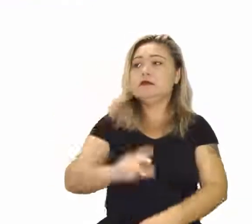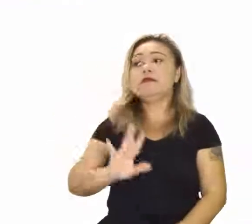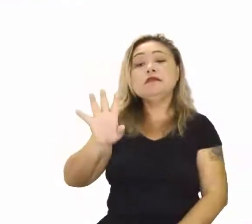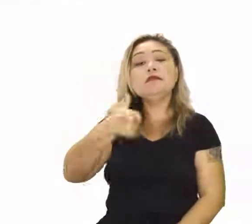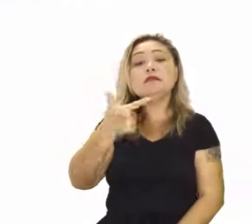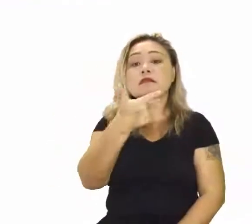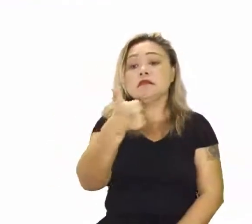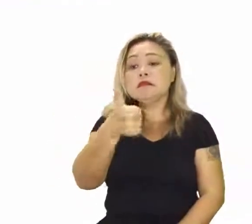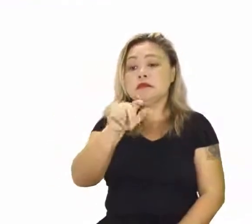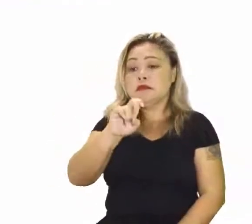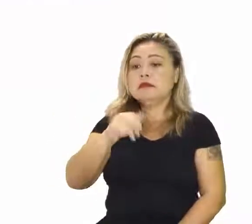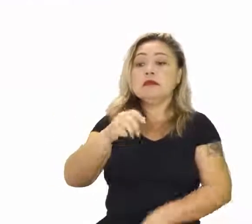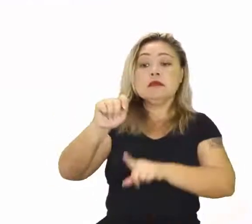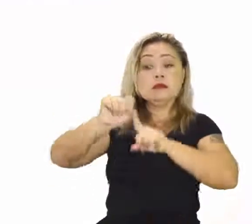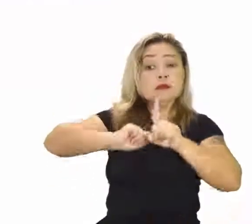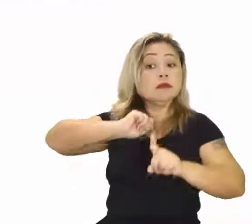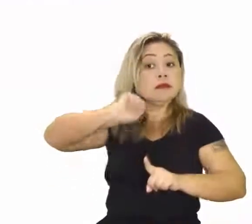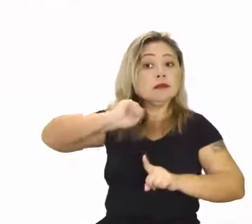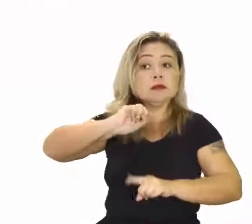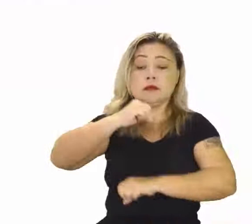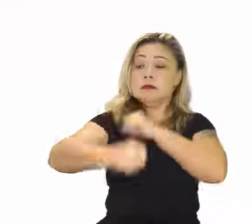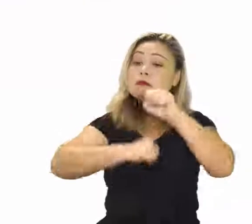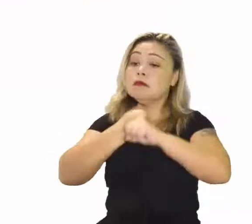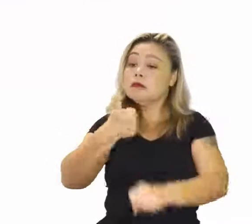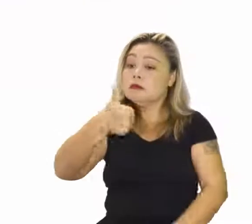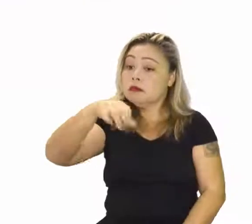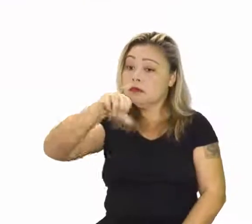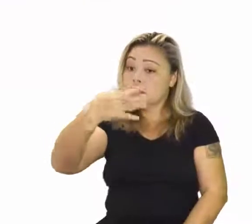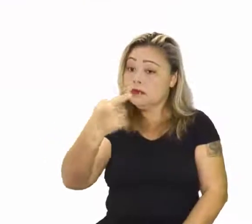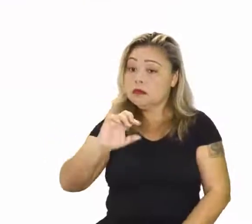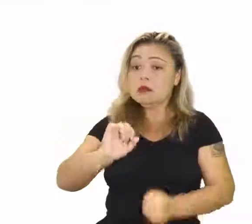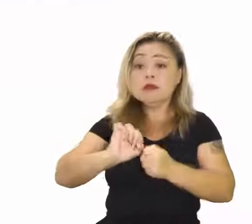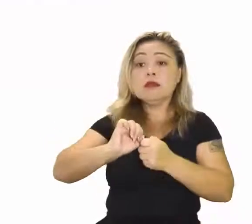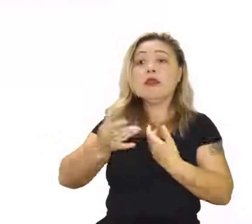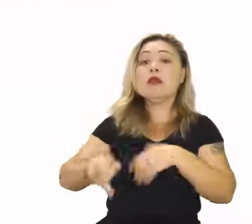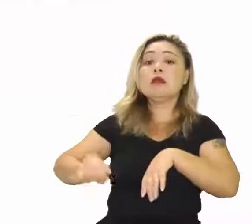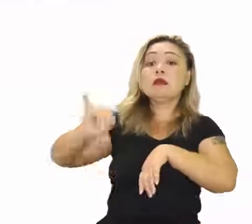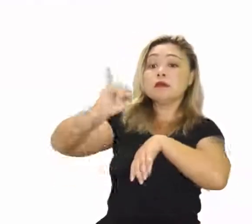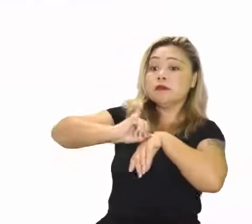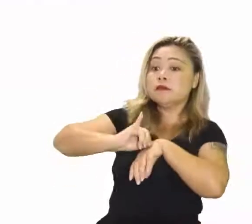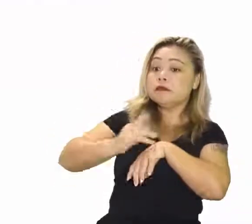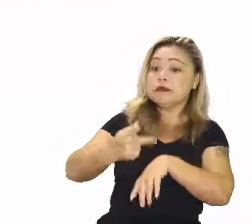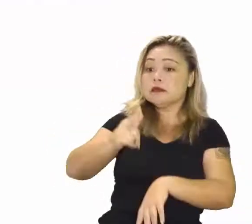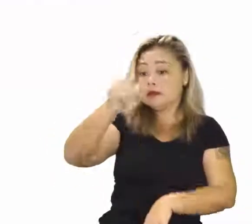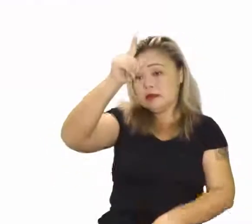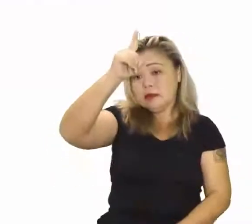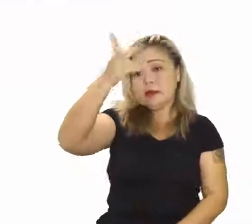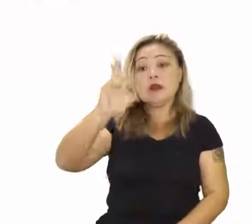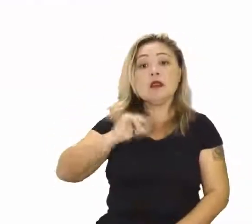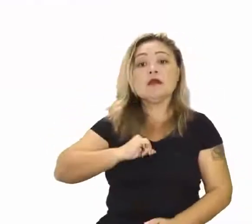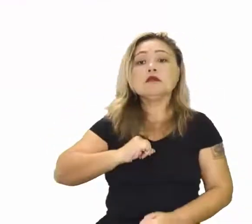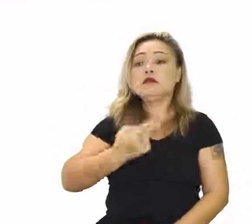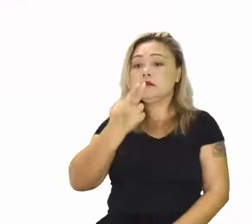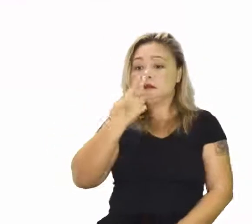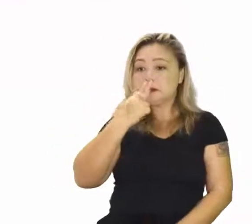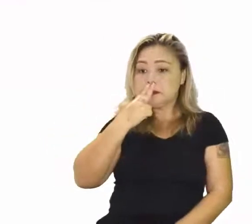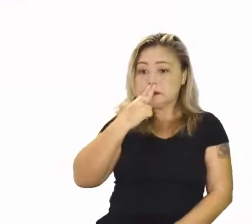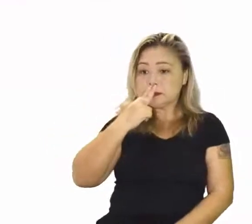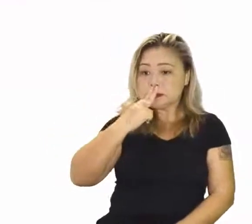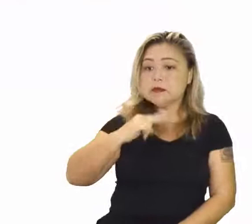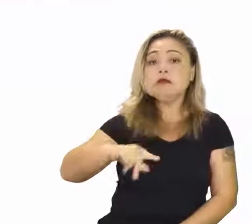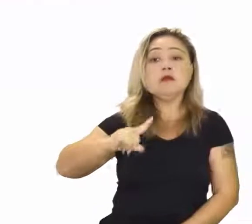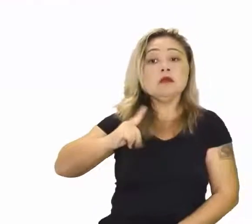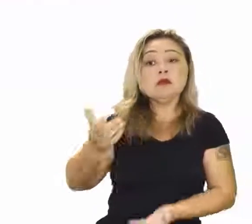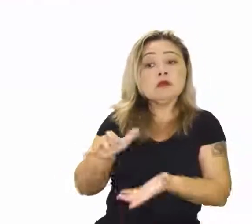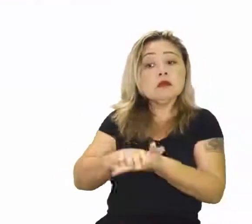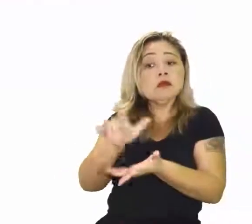Em 25 de abril de 1945, com a cidade de Berlim cercada, Adolf Hitler e sua